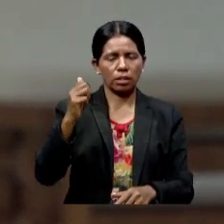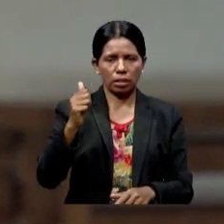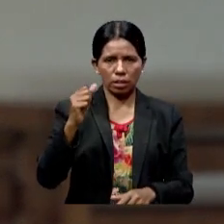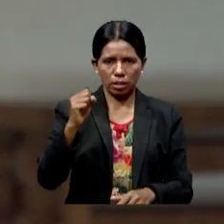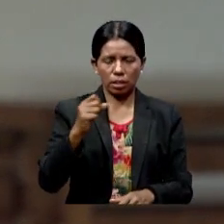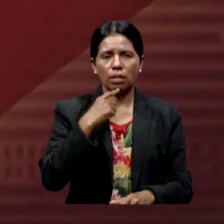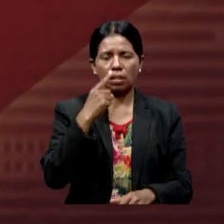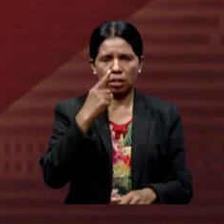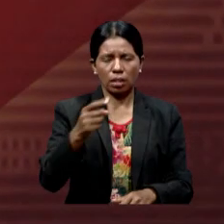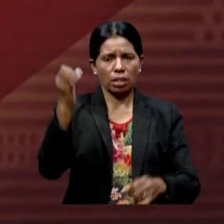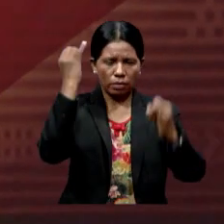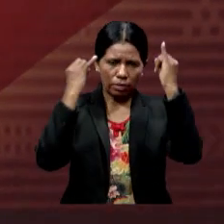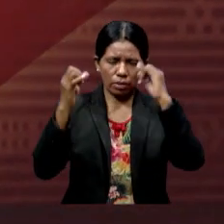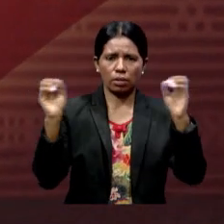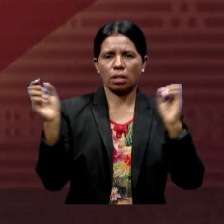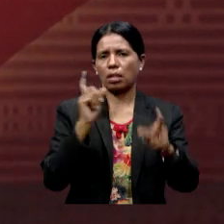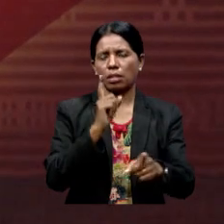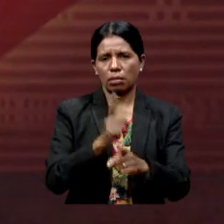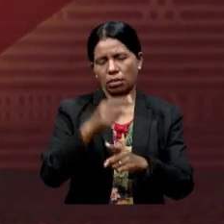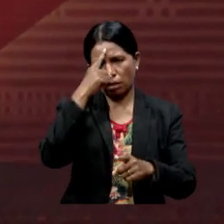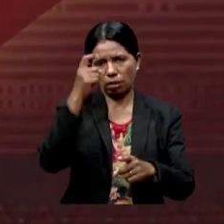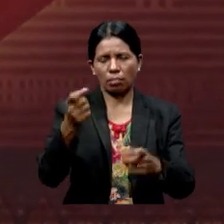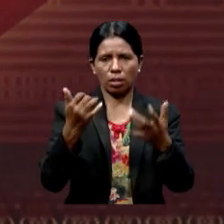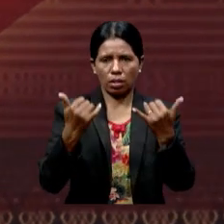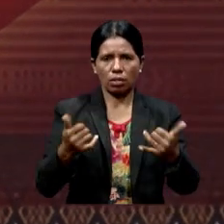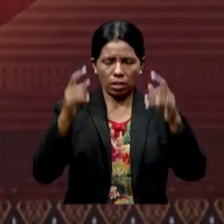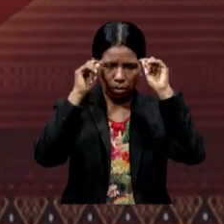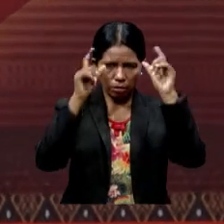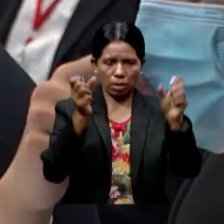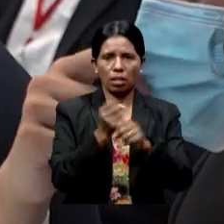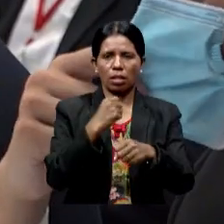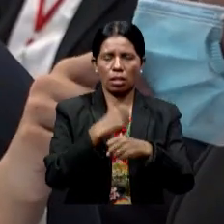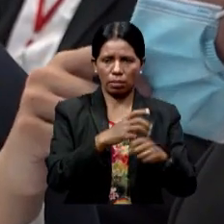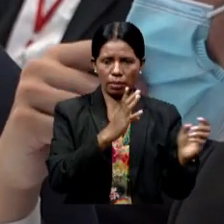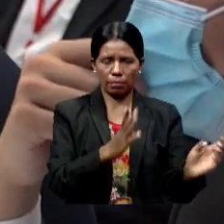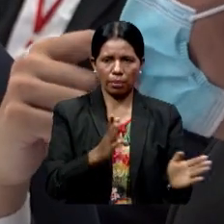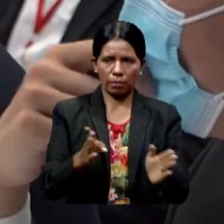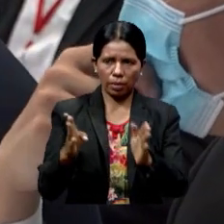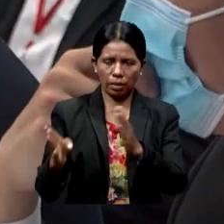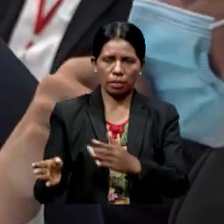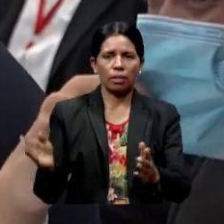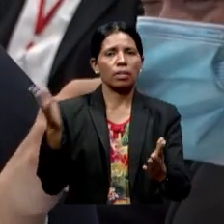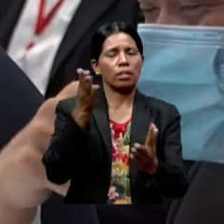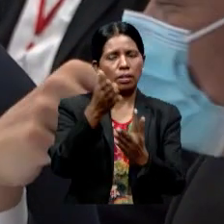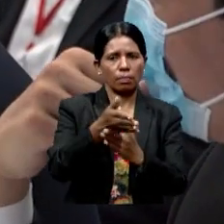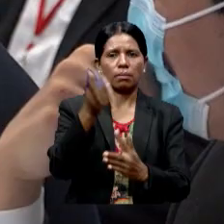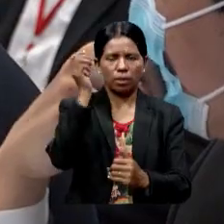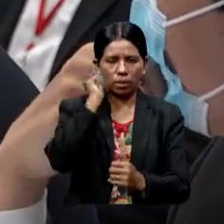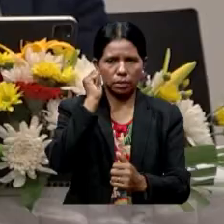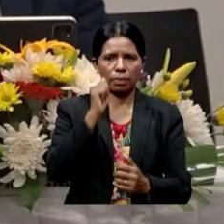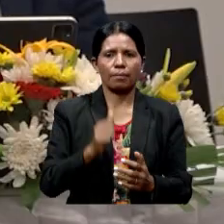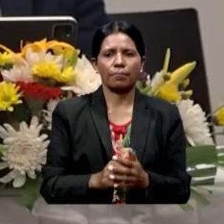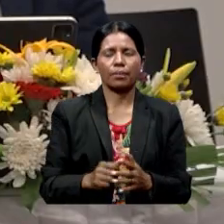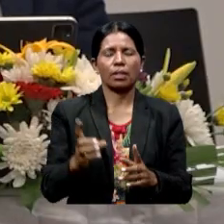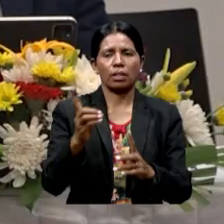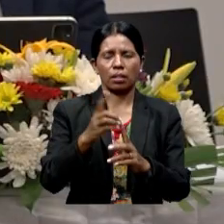Hateten, informação ne, lalos. Tamba dadão ne, Timor-Leste halohela preparação, hodi adere ba ASEAN. E